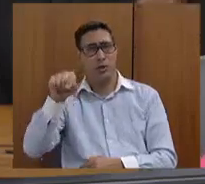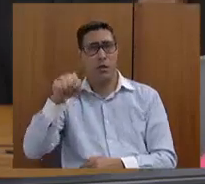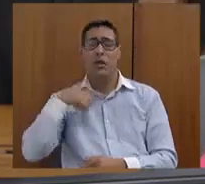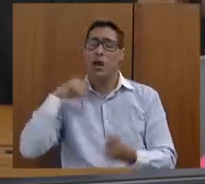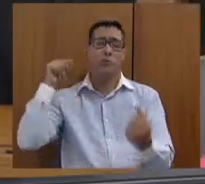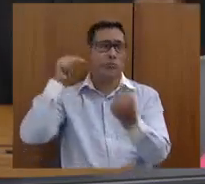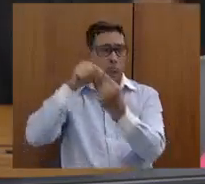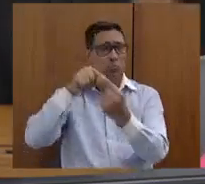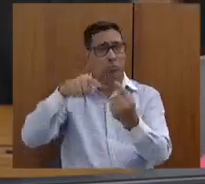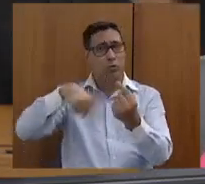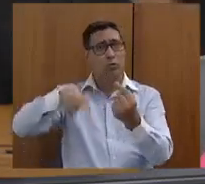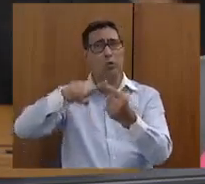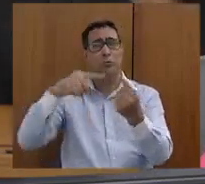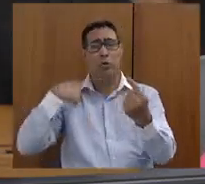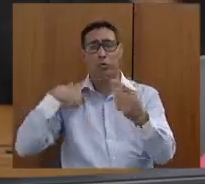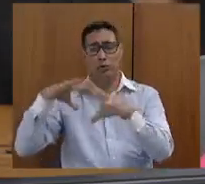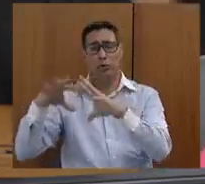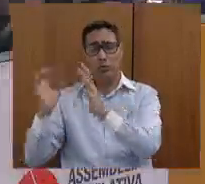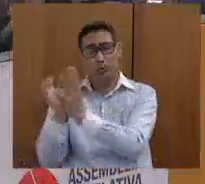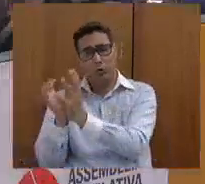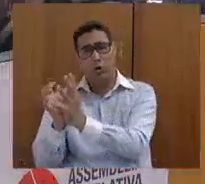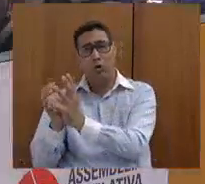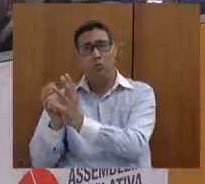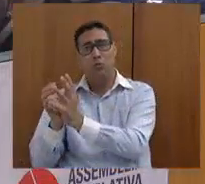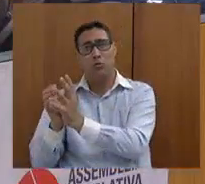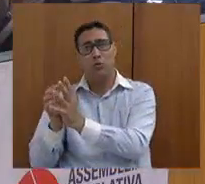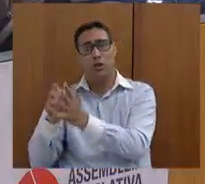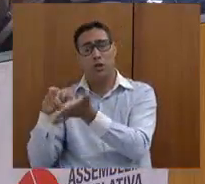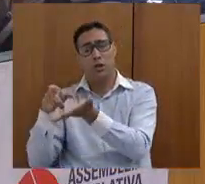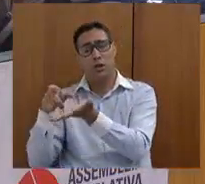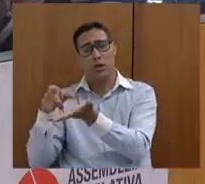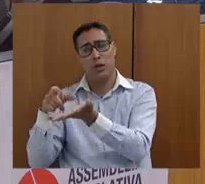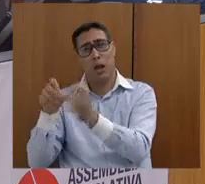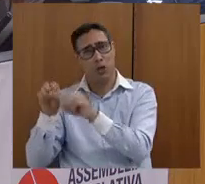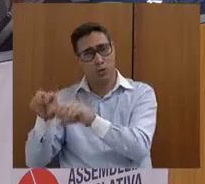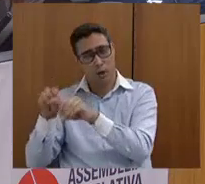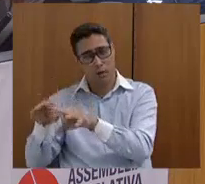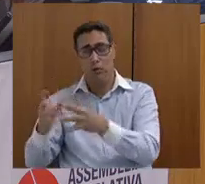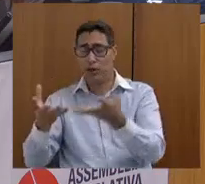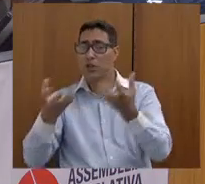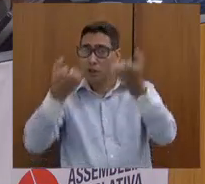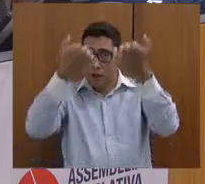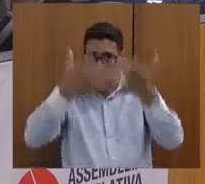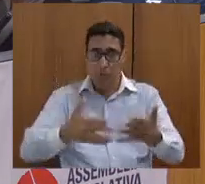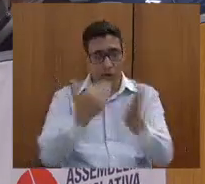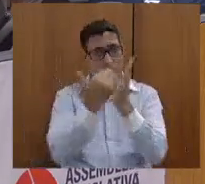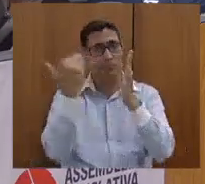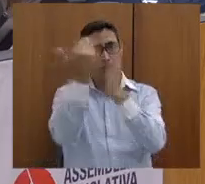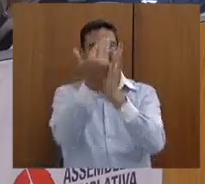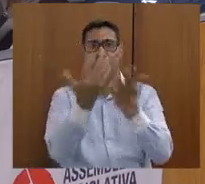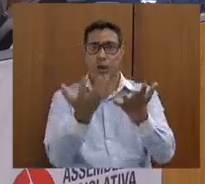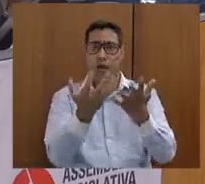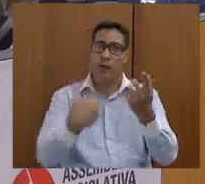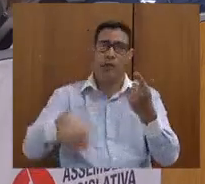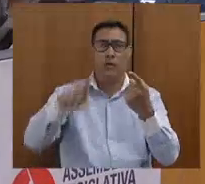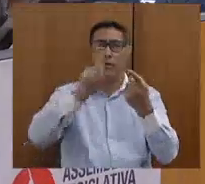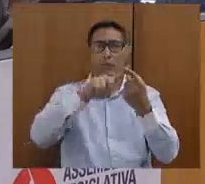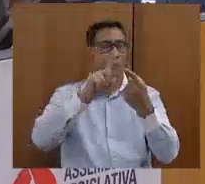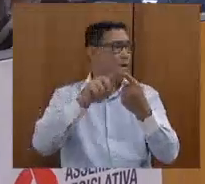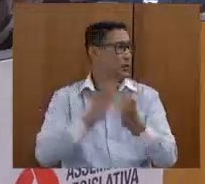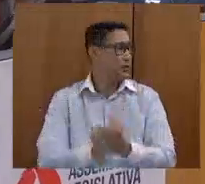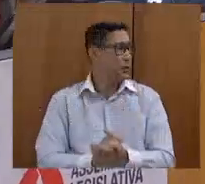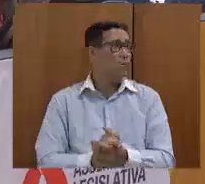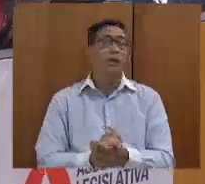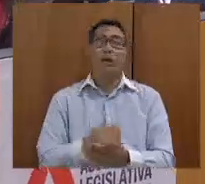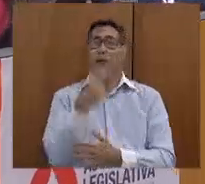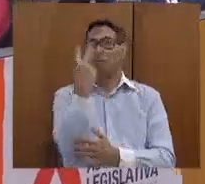que foi encaminhado pela comissão de educação que pudesse ser aprofundado aqui na nossa reunião Então esse é um primeiro ponto a minha segunda